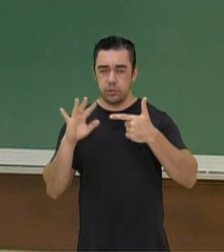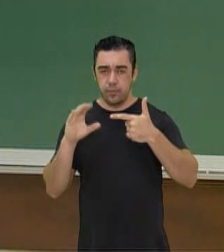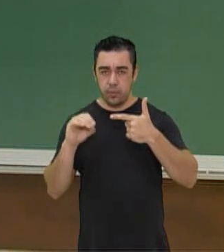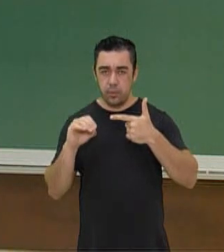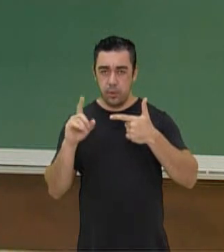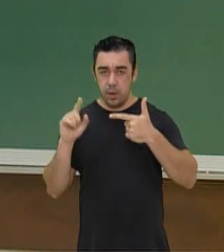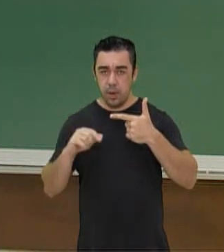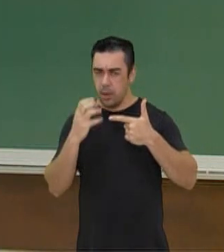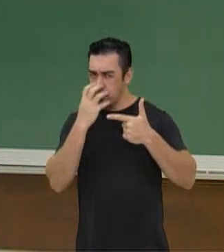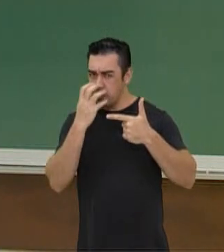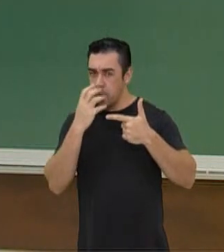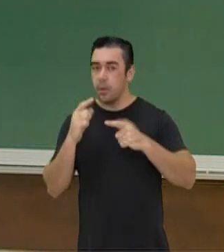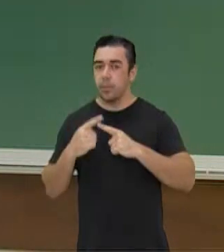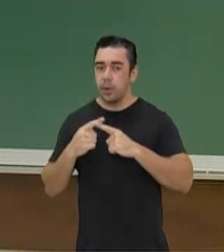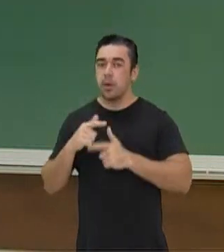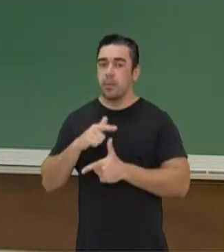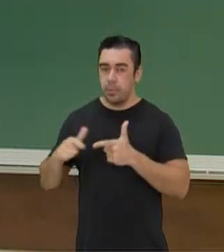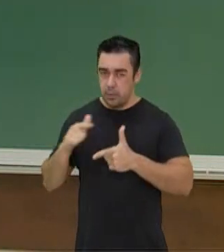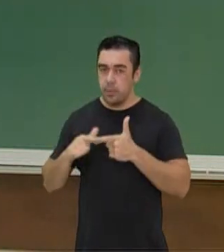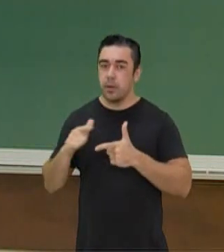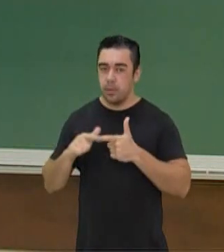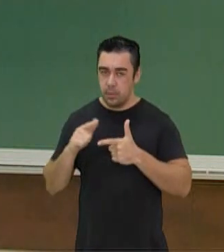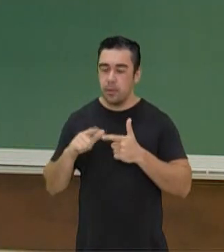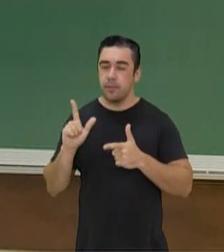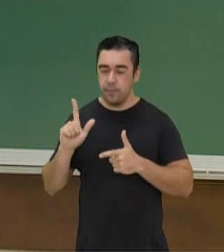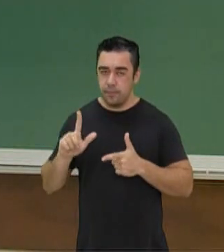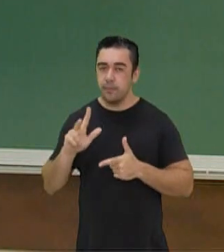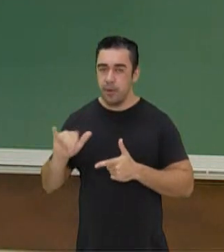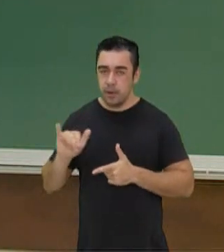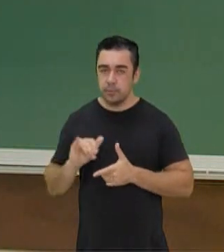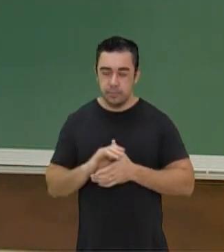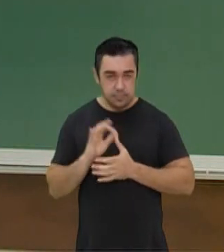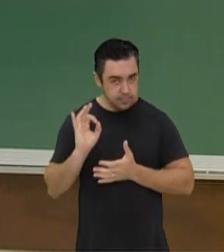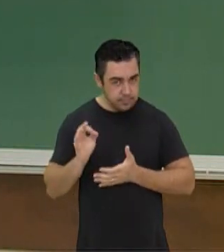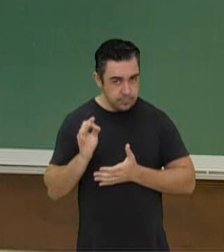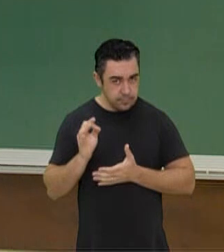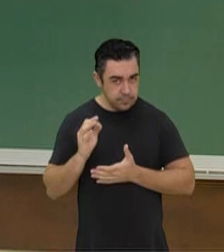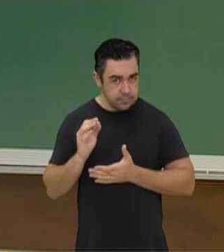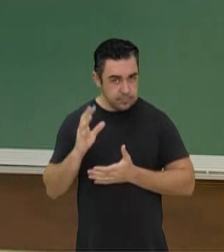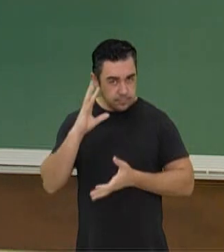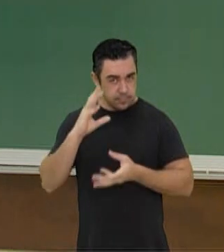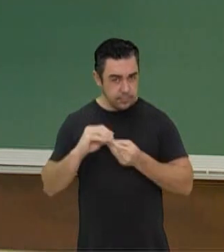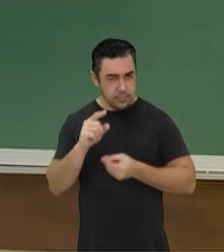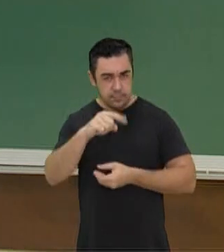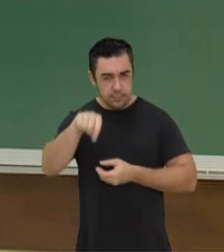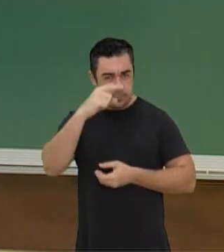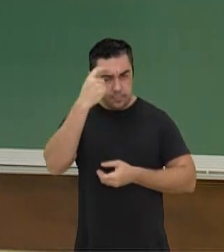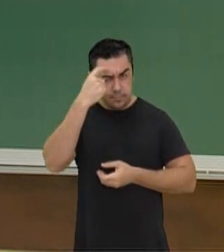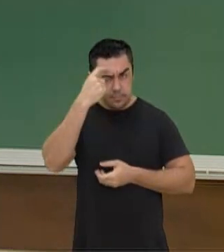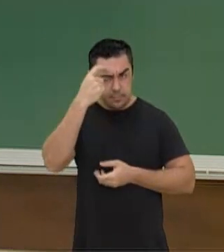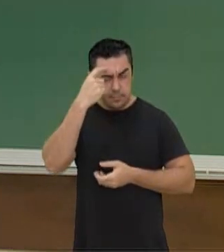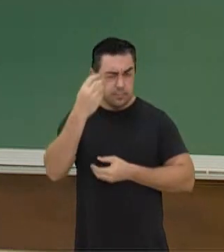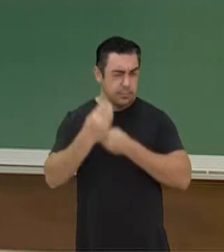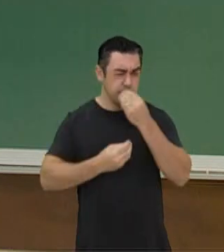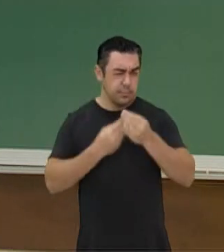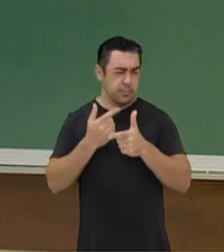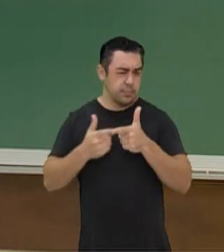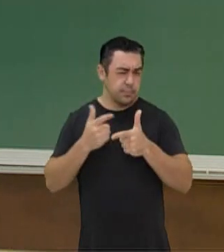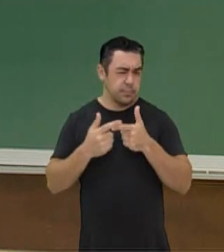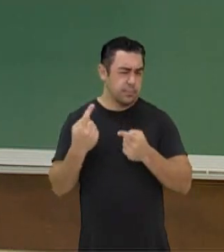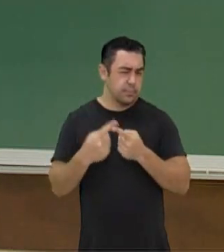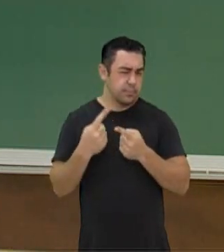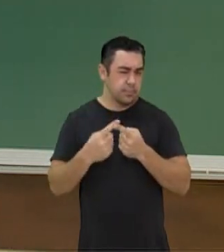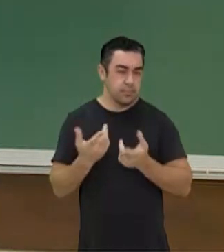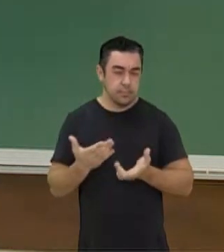Porque senão vai dar problema no conotativo, perfeito? Então, deixar para vocês pensarem, problema por